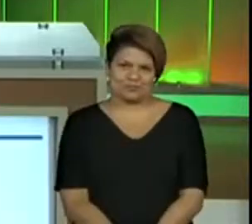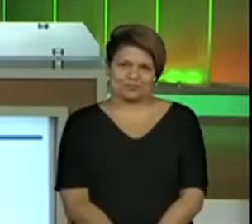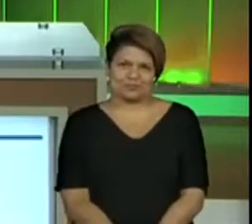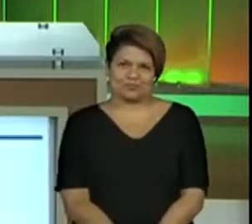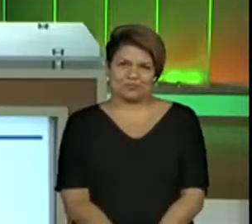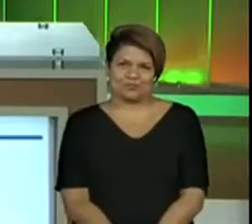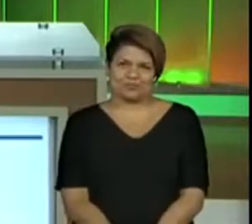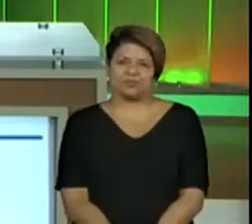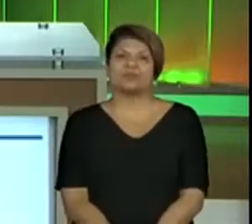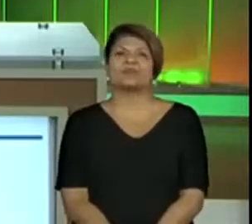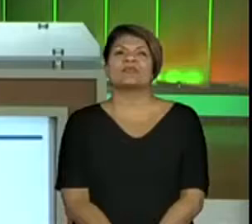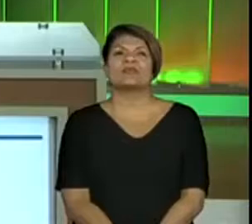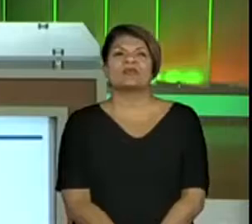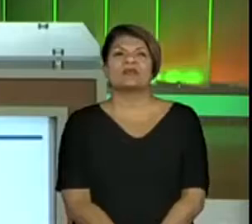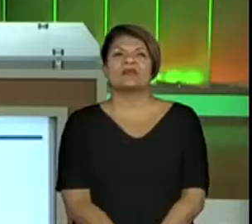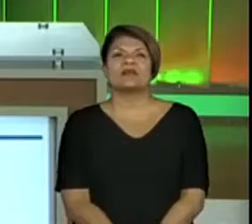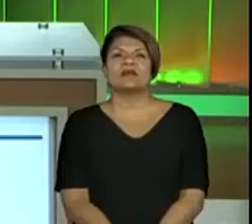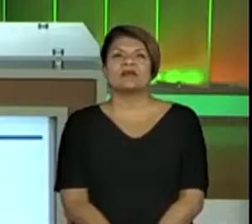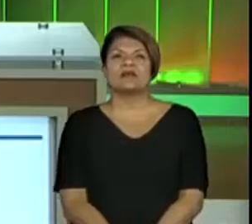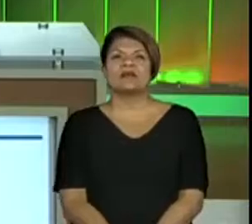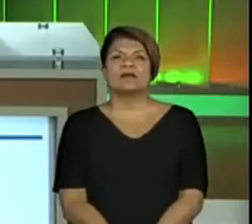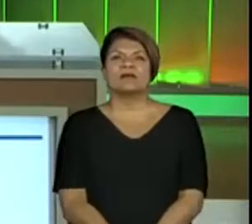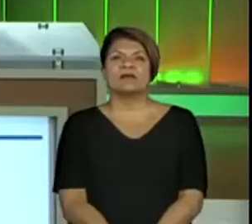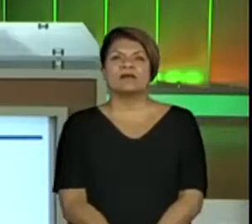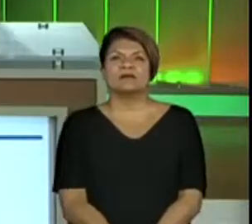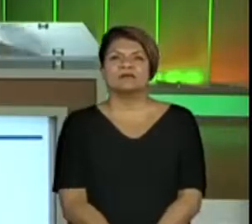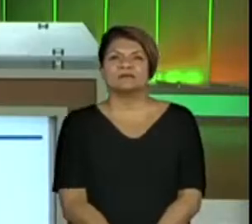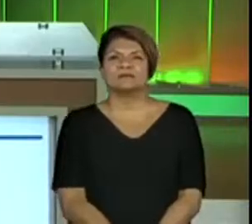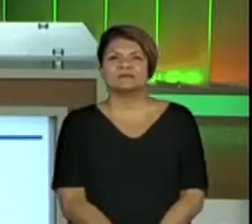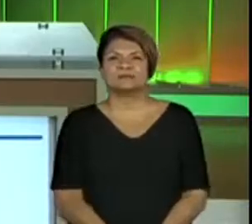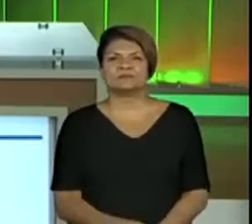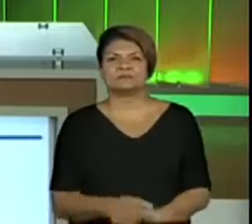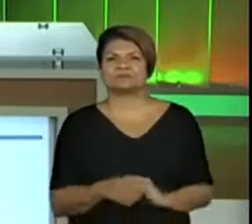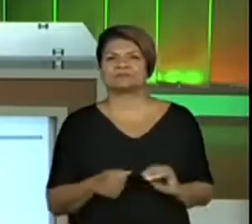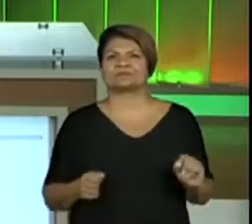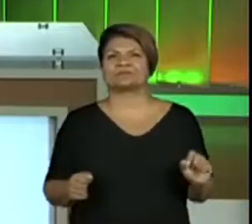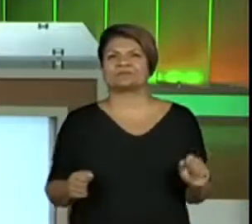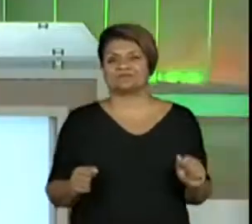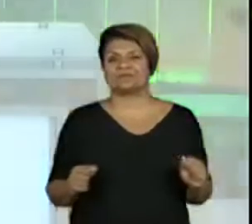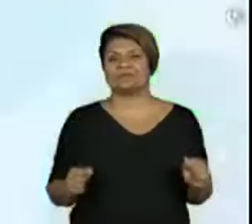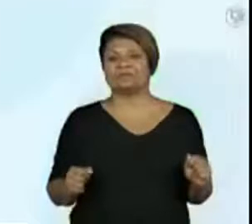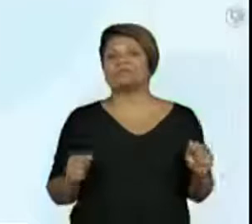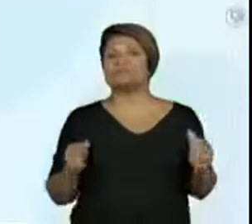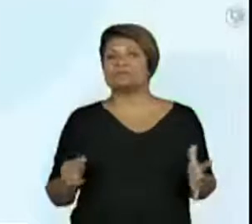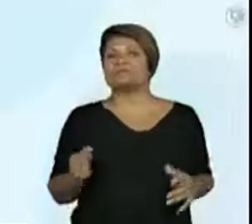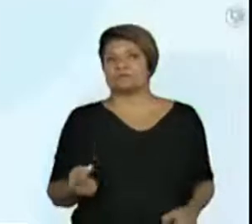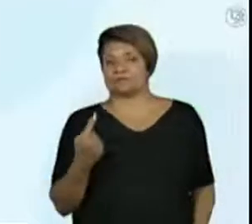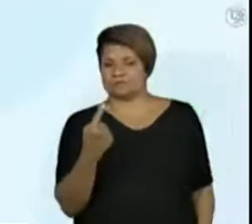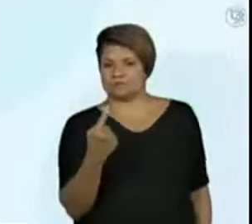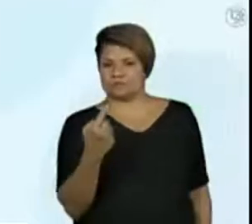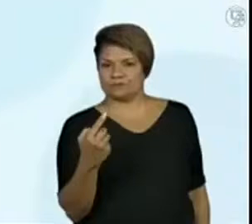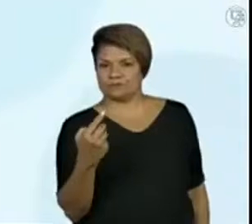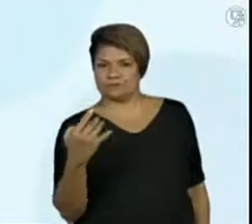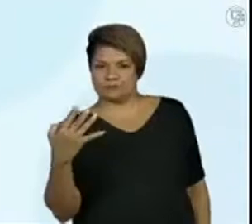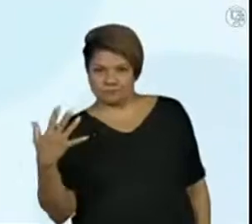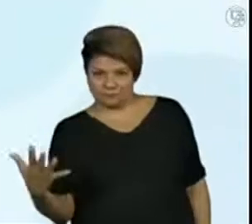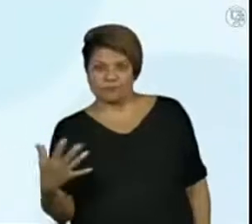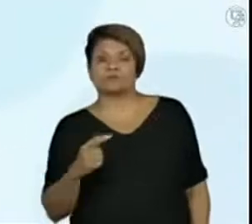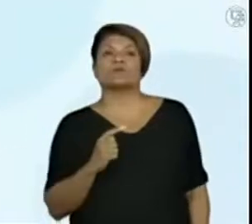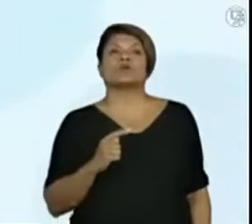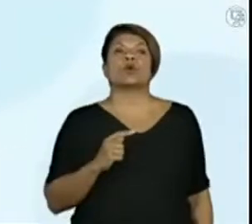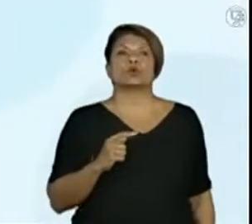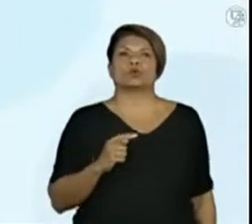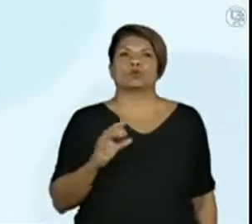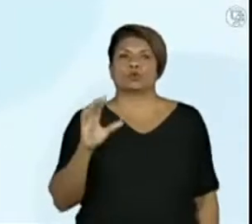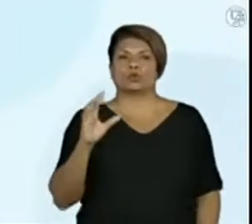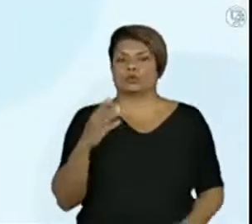conhecemos. Então, nós temos, vamos adiante. A contagem do tempo continuava sendo